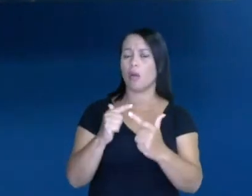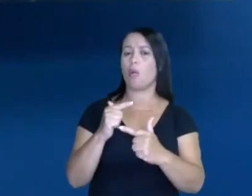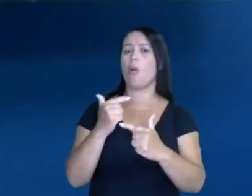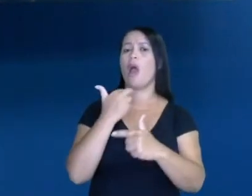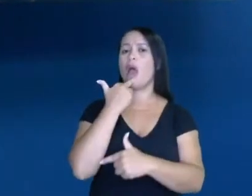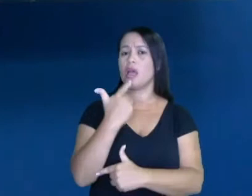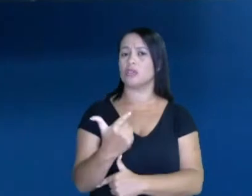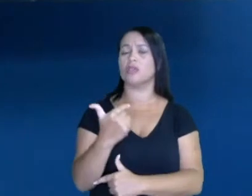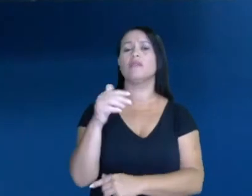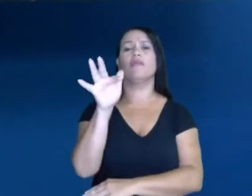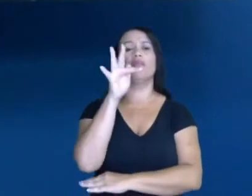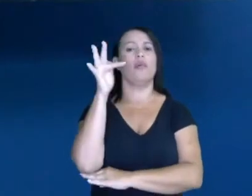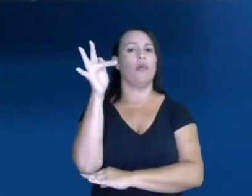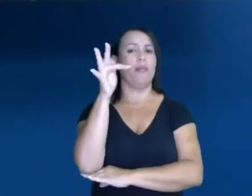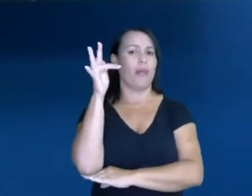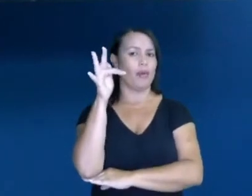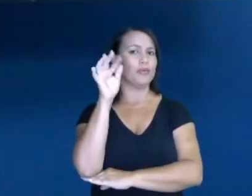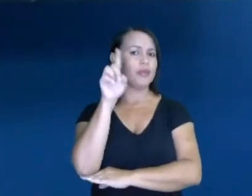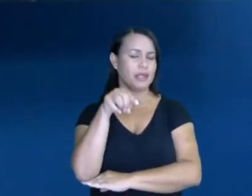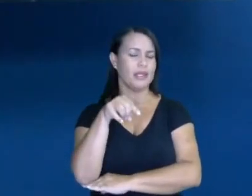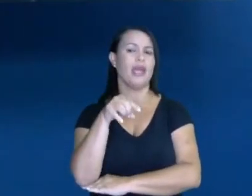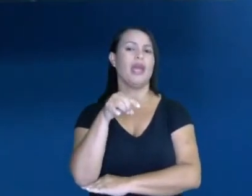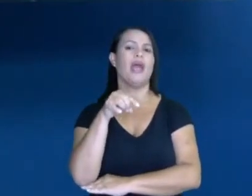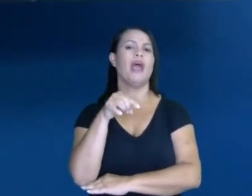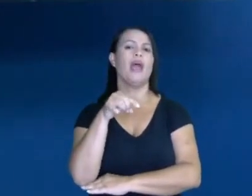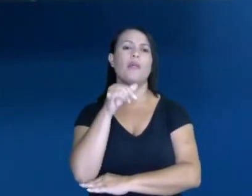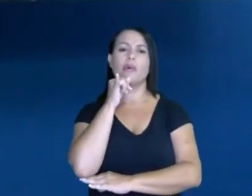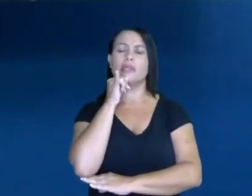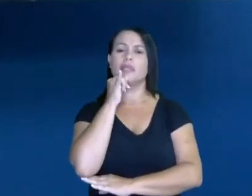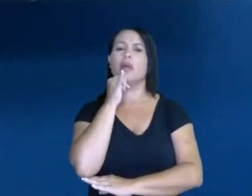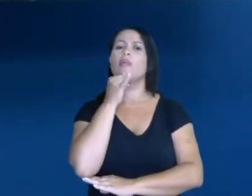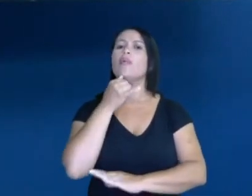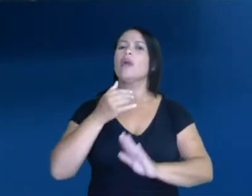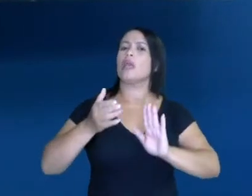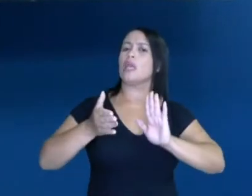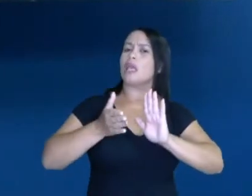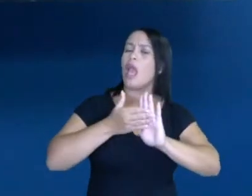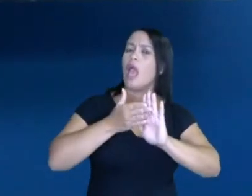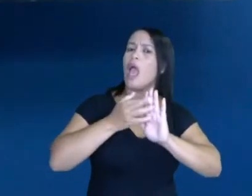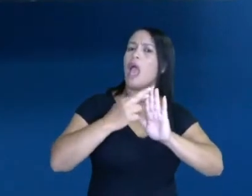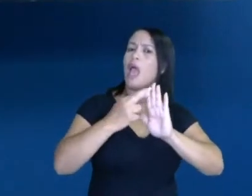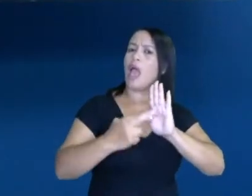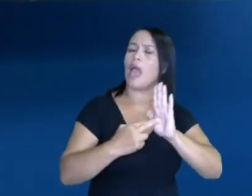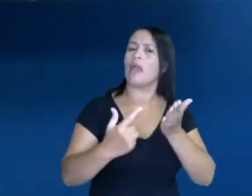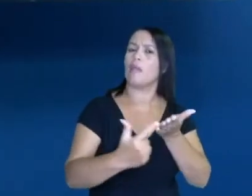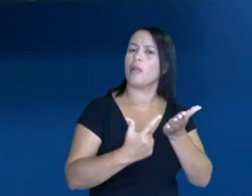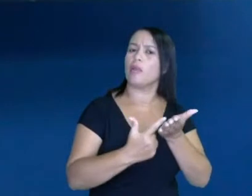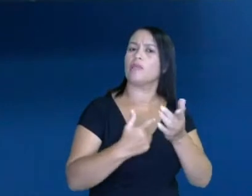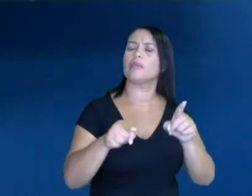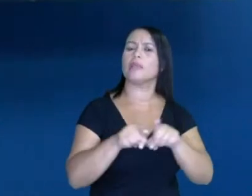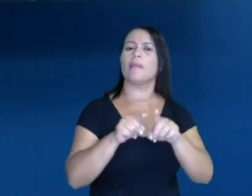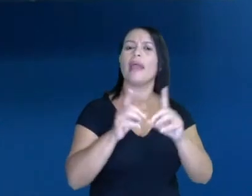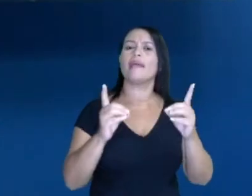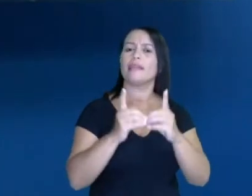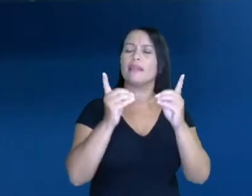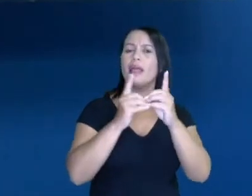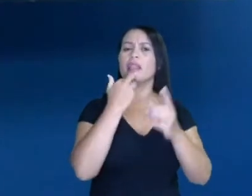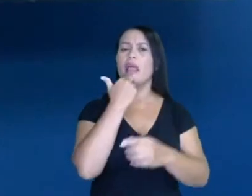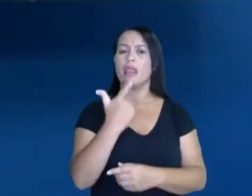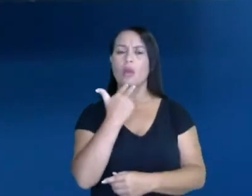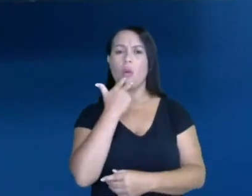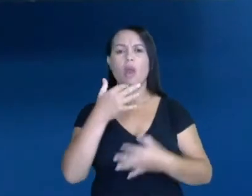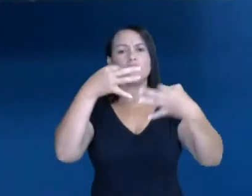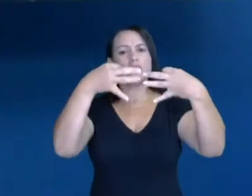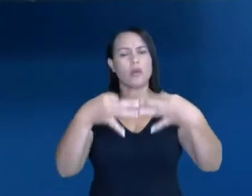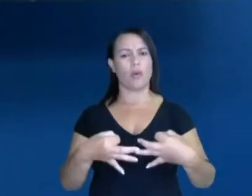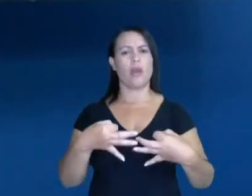linguagem formal, aquela linguagem que é estabelecida pelas gramáticas, pelos livros didáticos, a linguagem correta, a